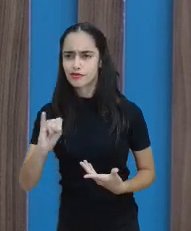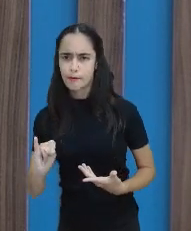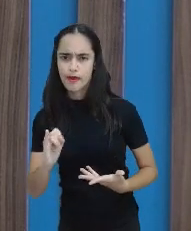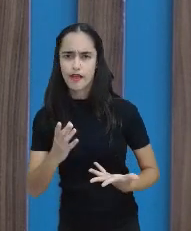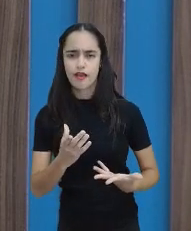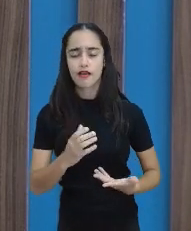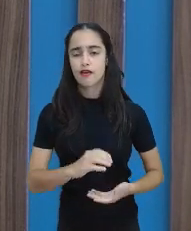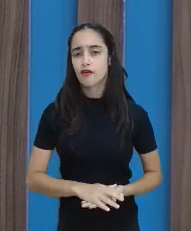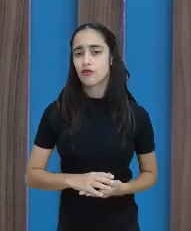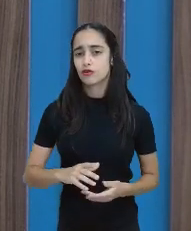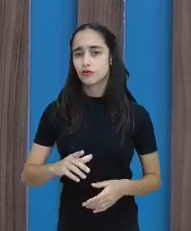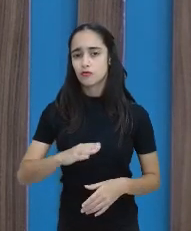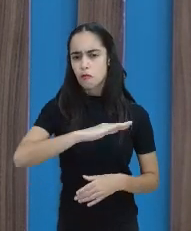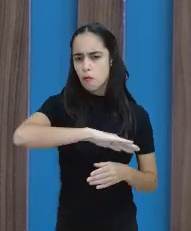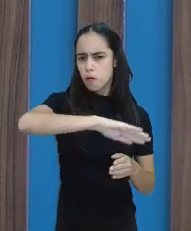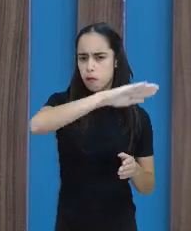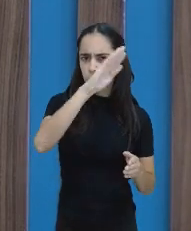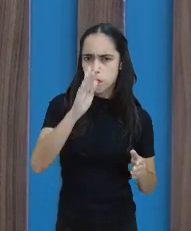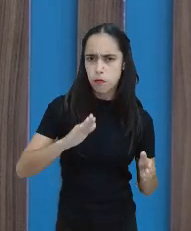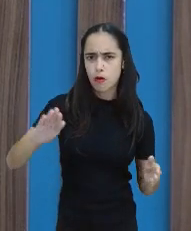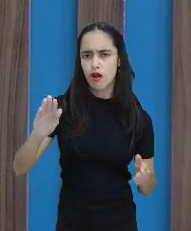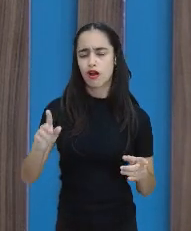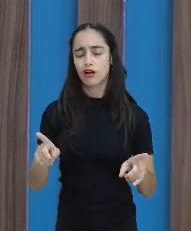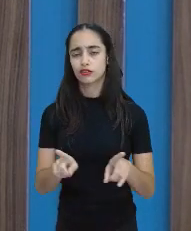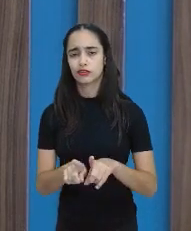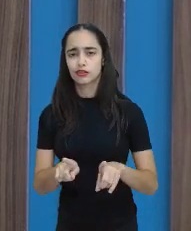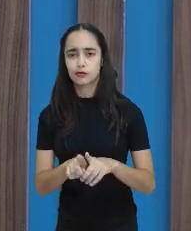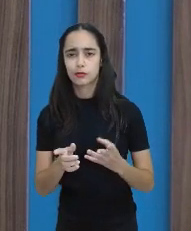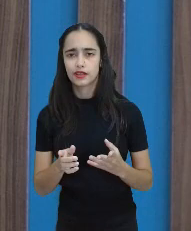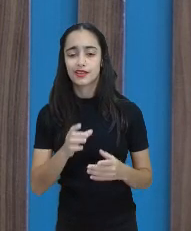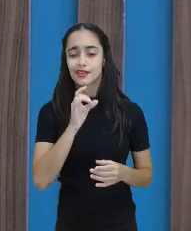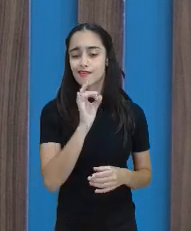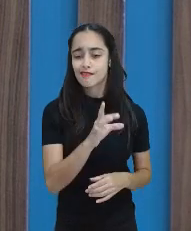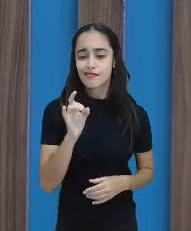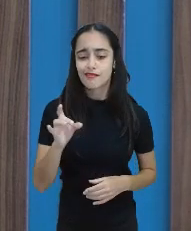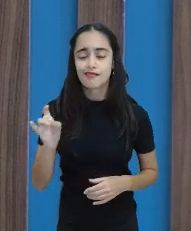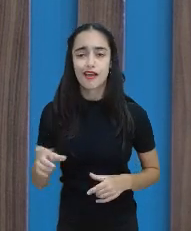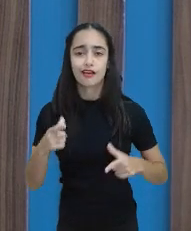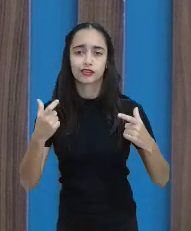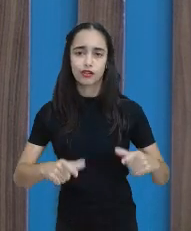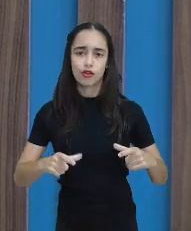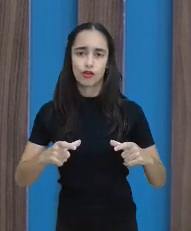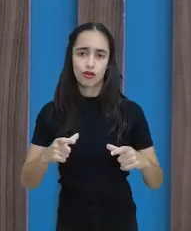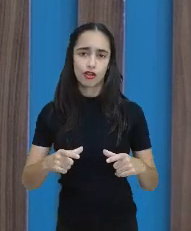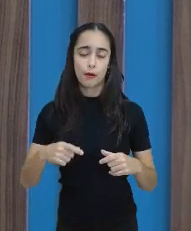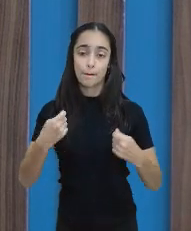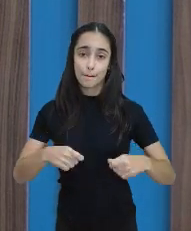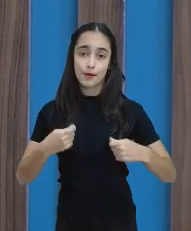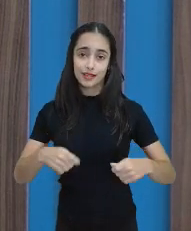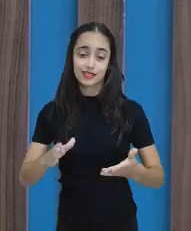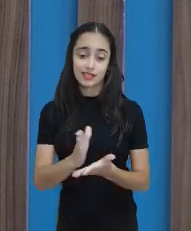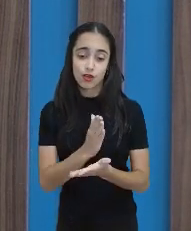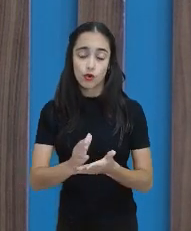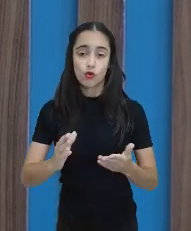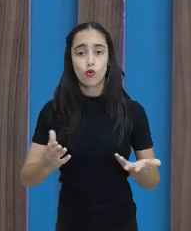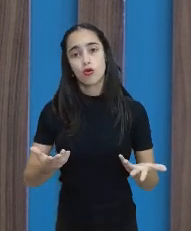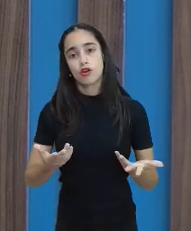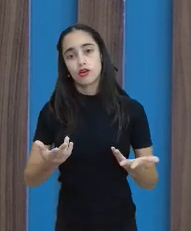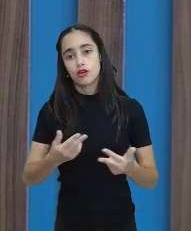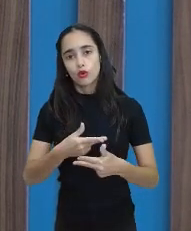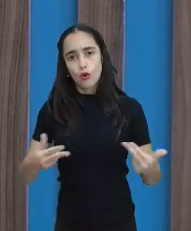da Conceição, ali. Então, cada localidade tem a sua necessidade. Então, se a gente tem uma